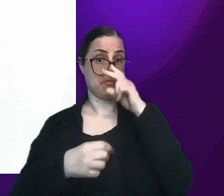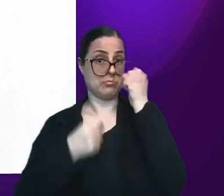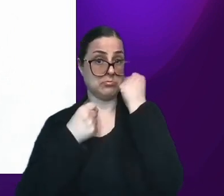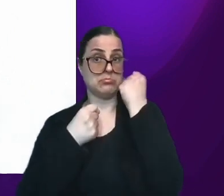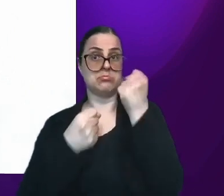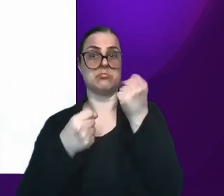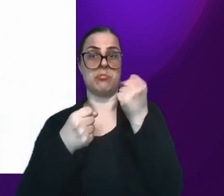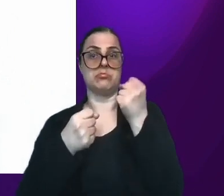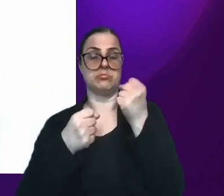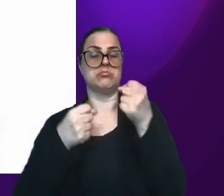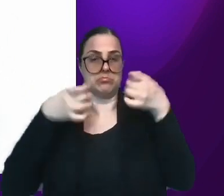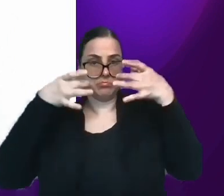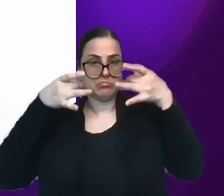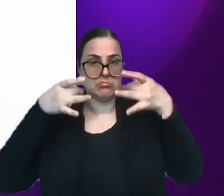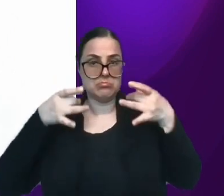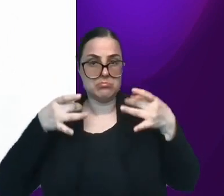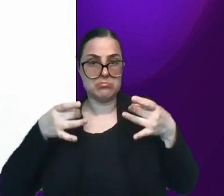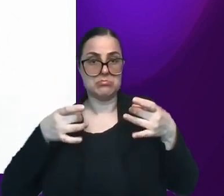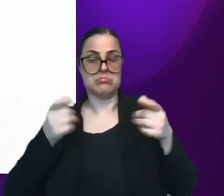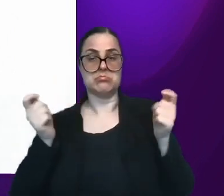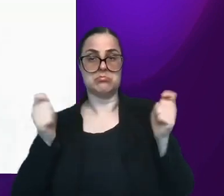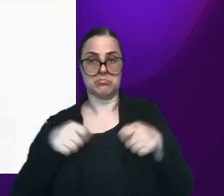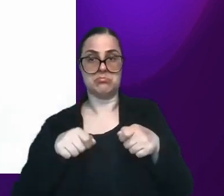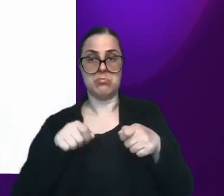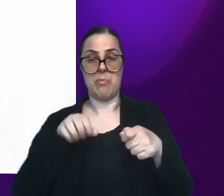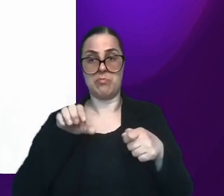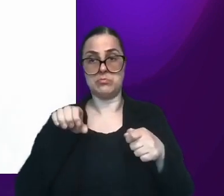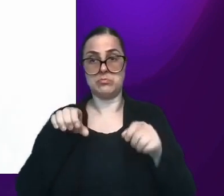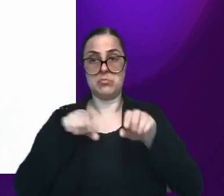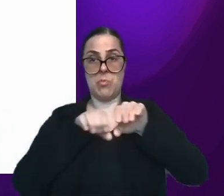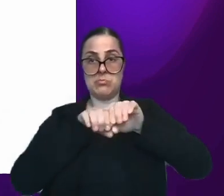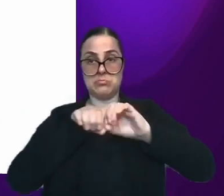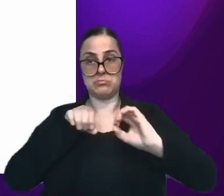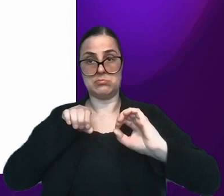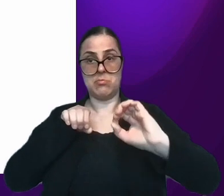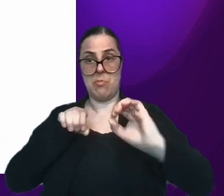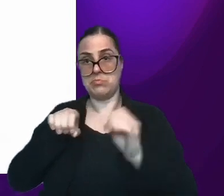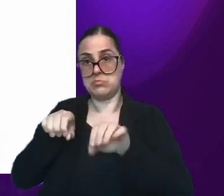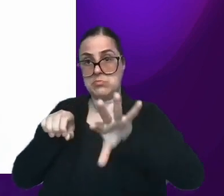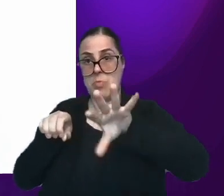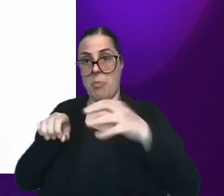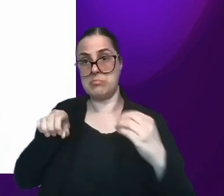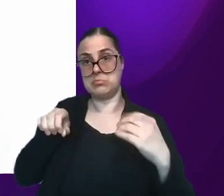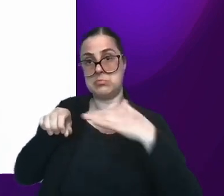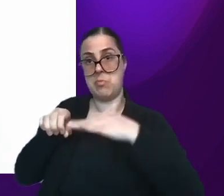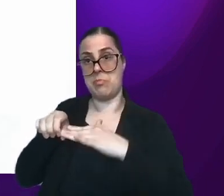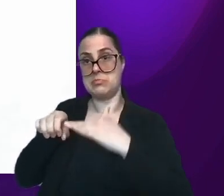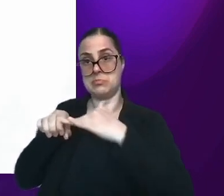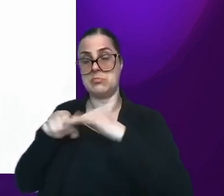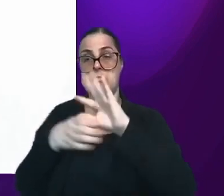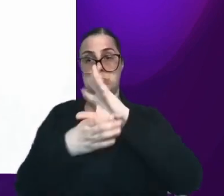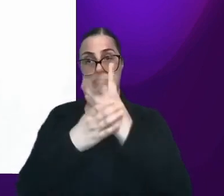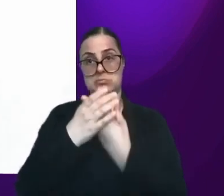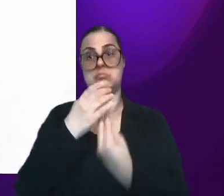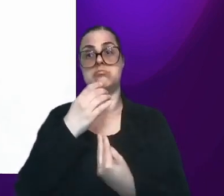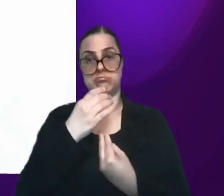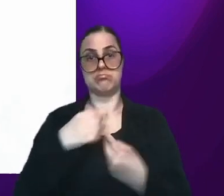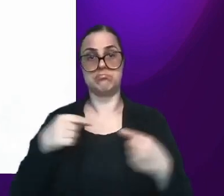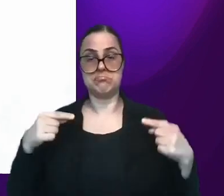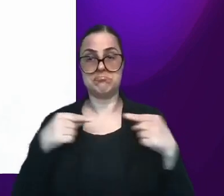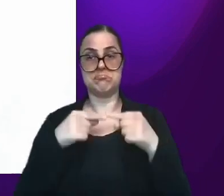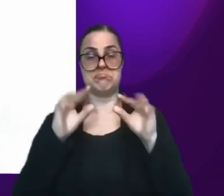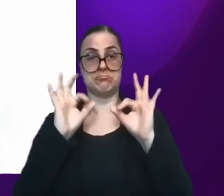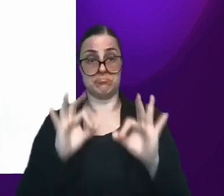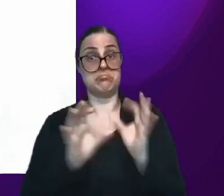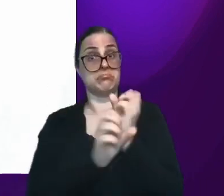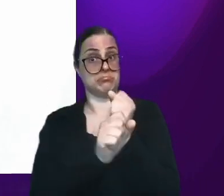Que têm um potencial de convecção e ultrafiltração bastante adequados. A taxa de ultrafiltração tem que ser calculada em função